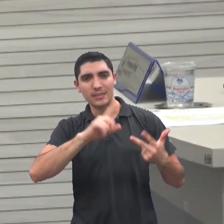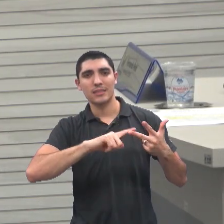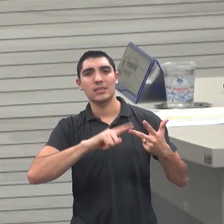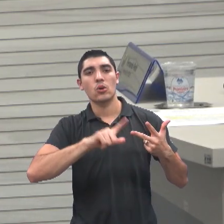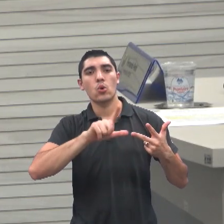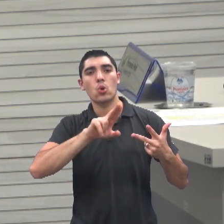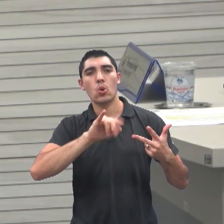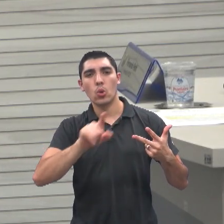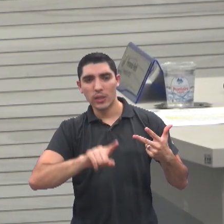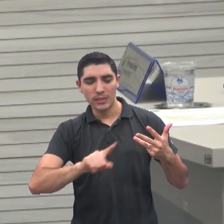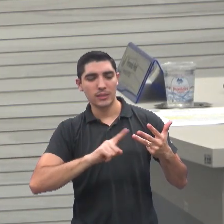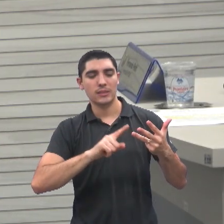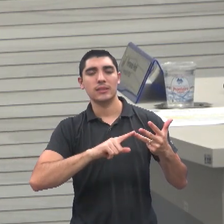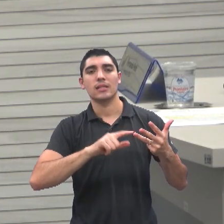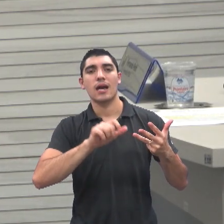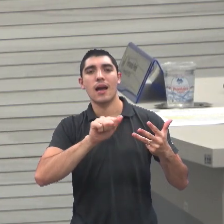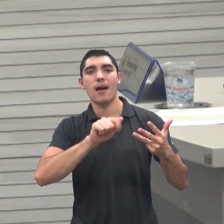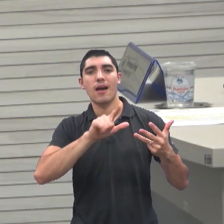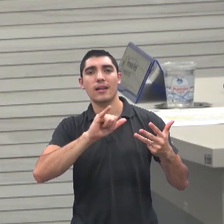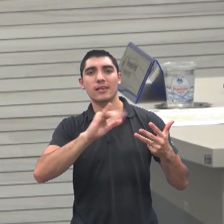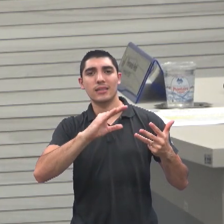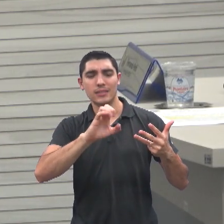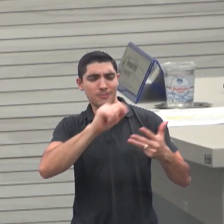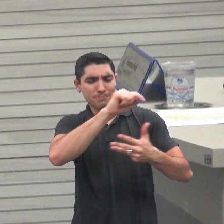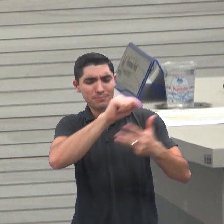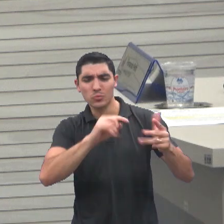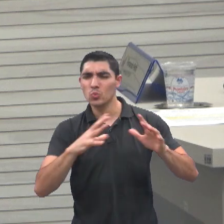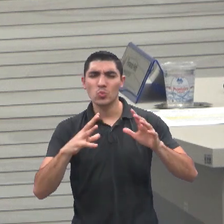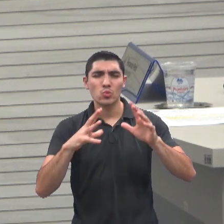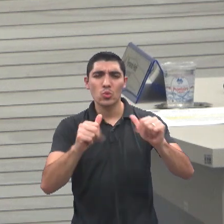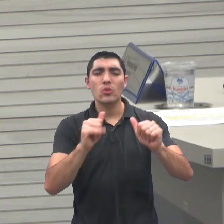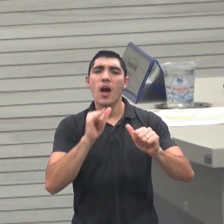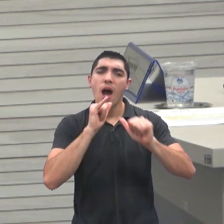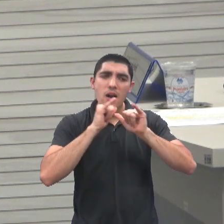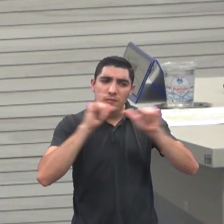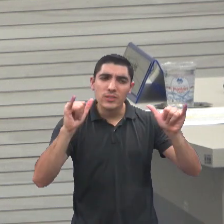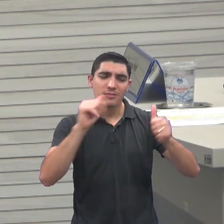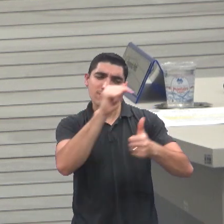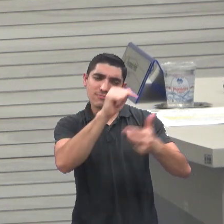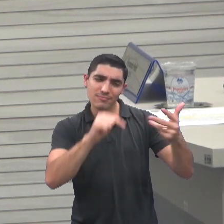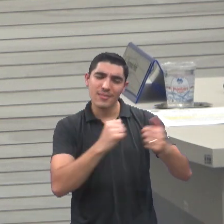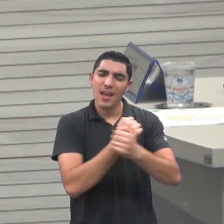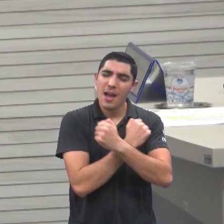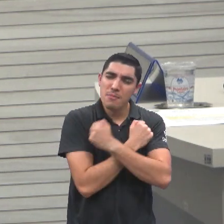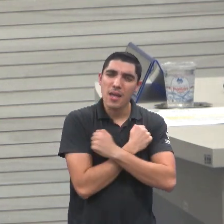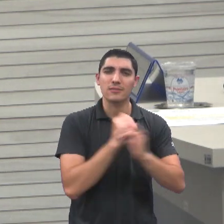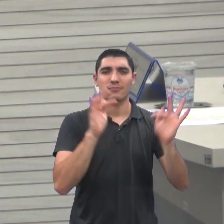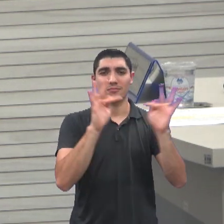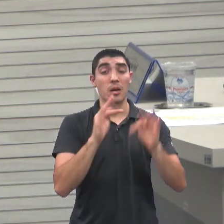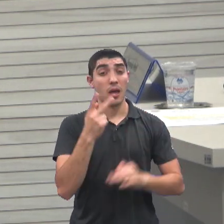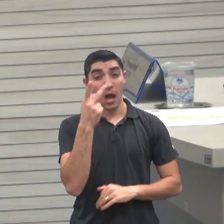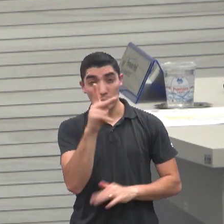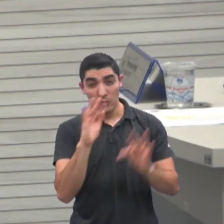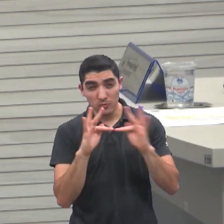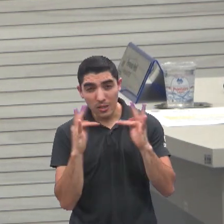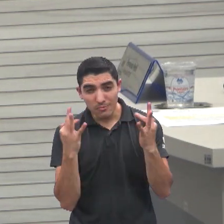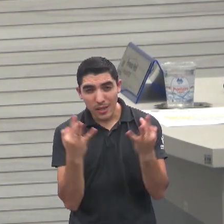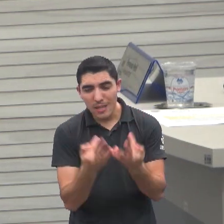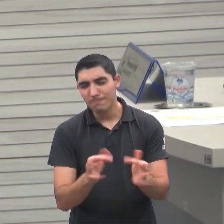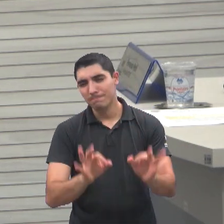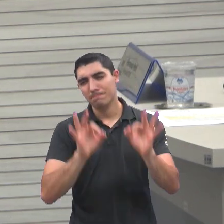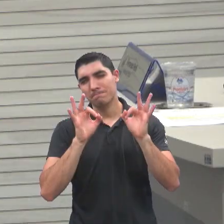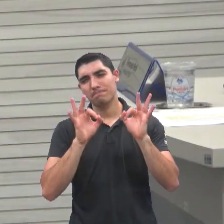vocês. Mande a eles as minhas felicitações, porque a sua família, cara, é